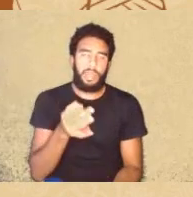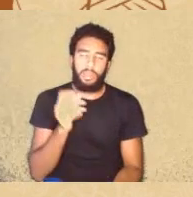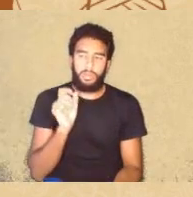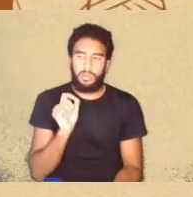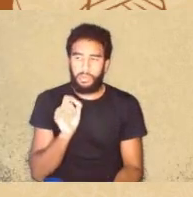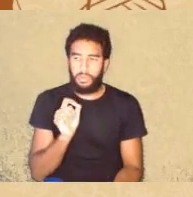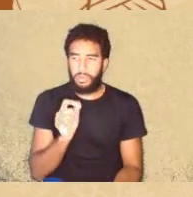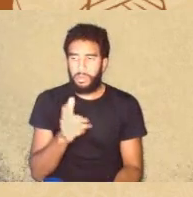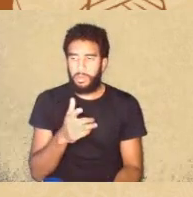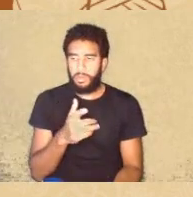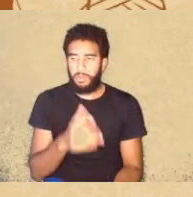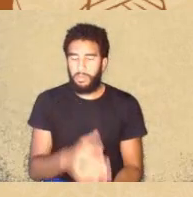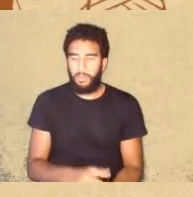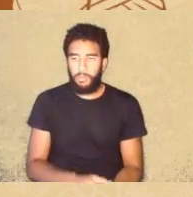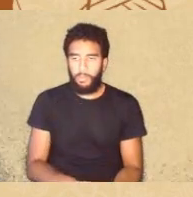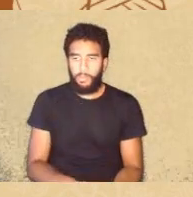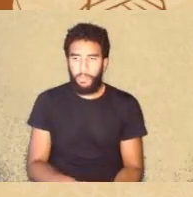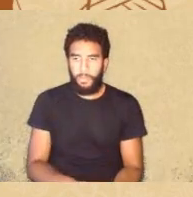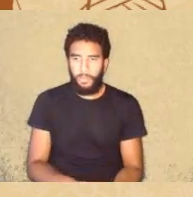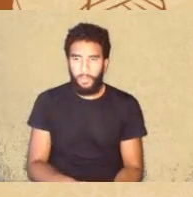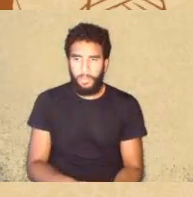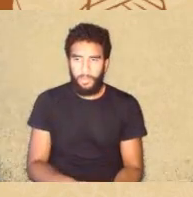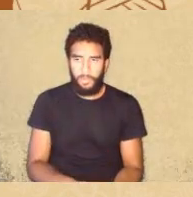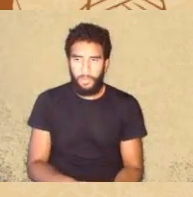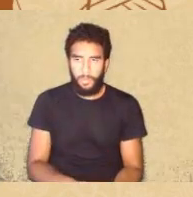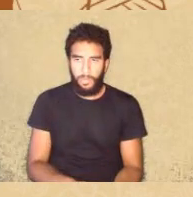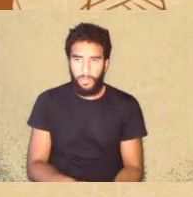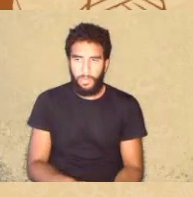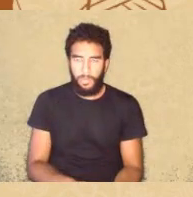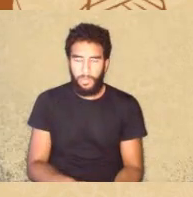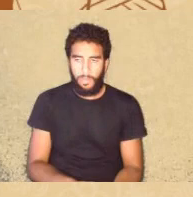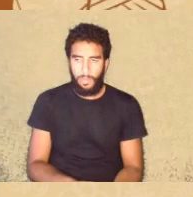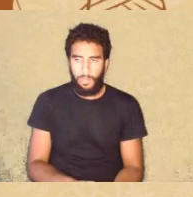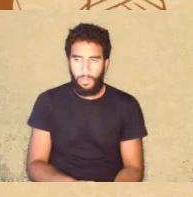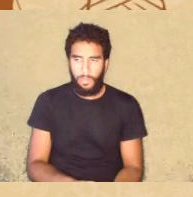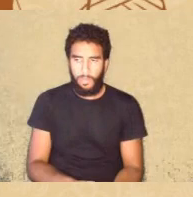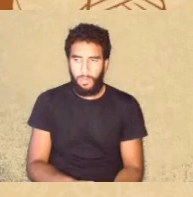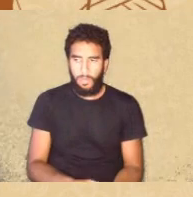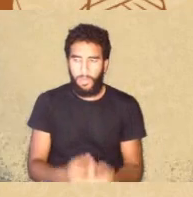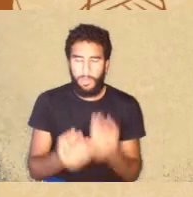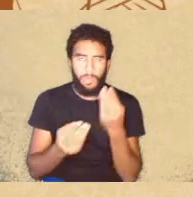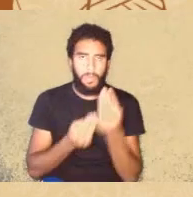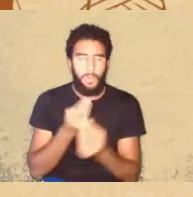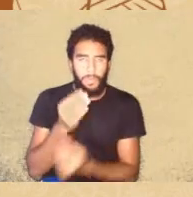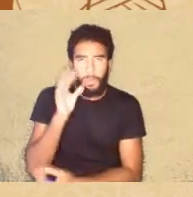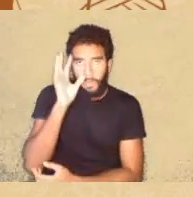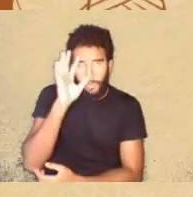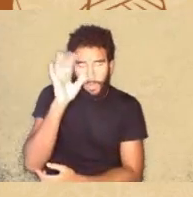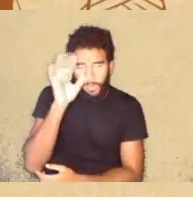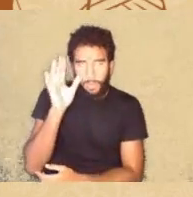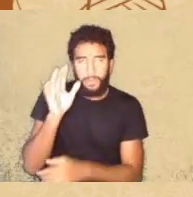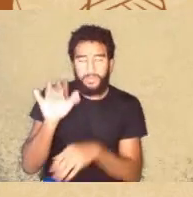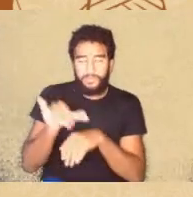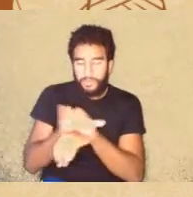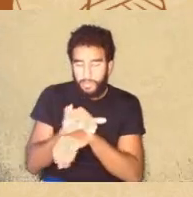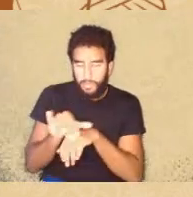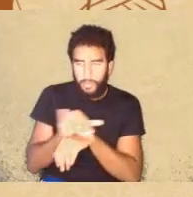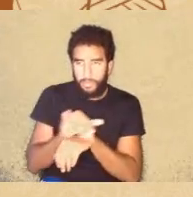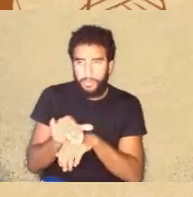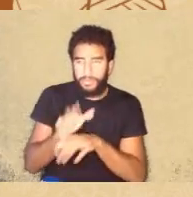que não resolve necessariamente o problema. Né? Como pensar em estratégias estruturais de mudança, por exemplo, do